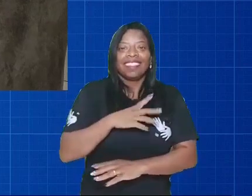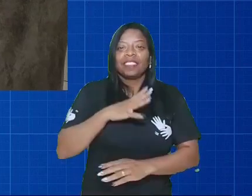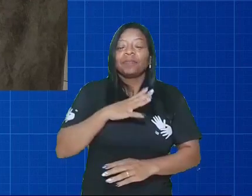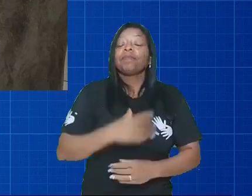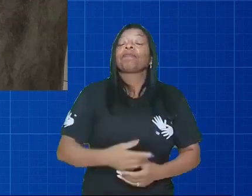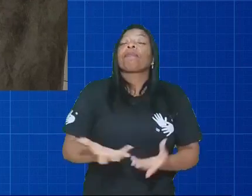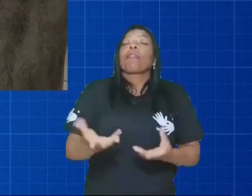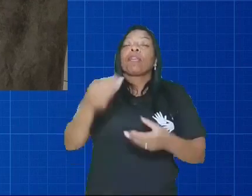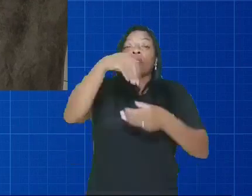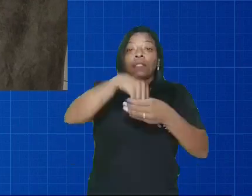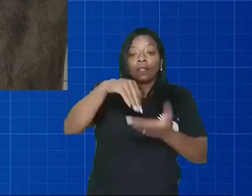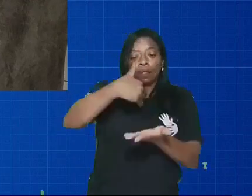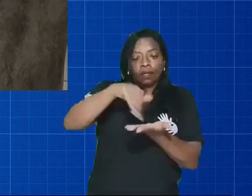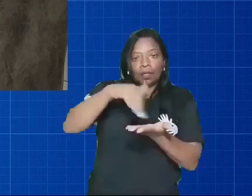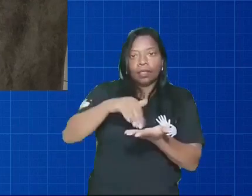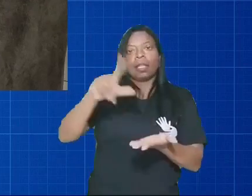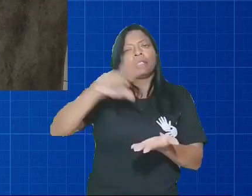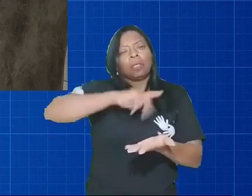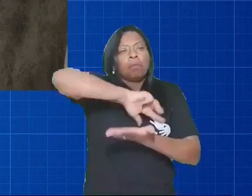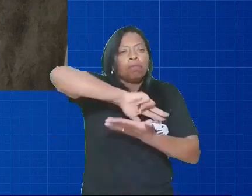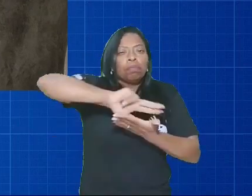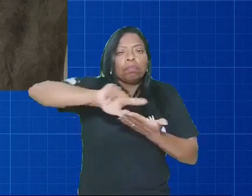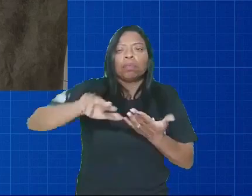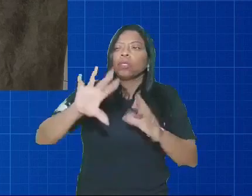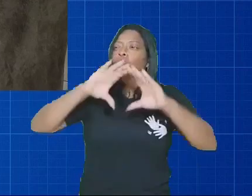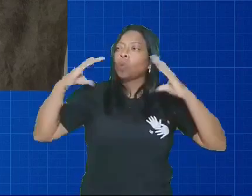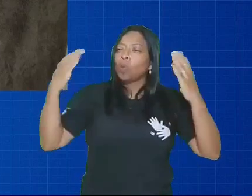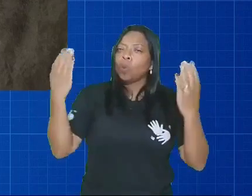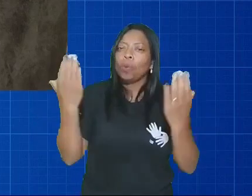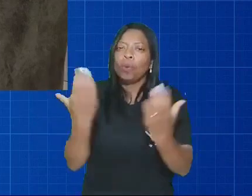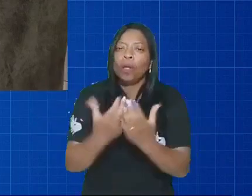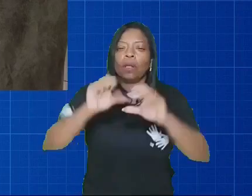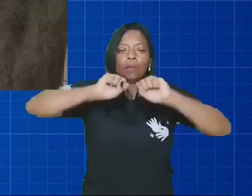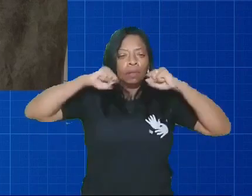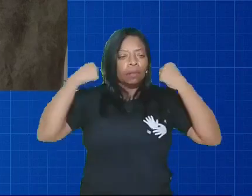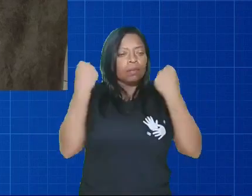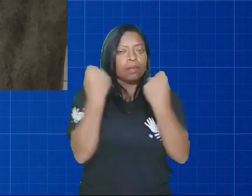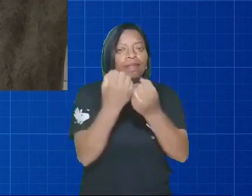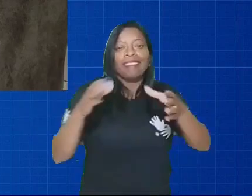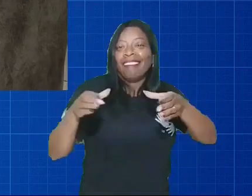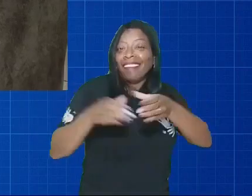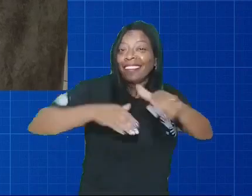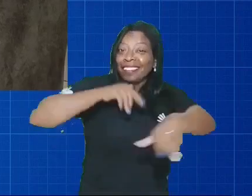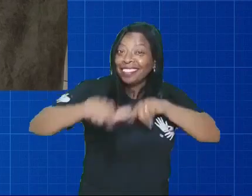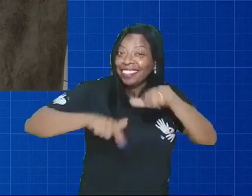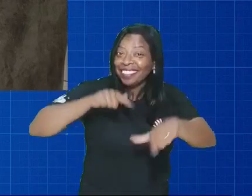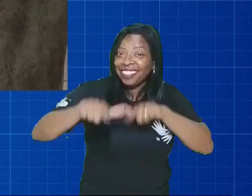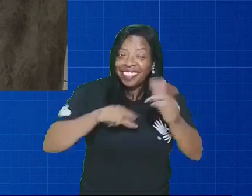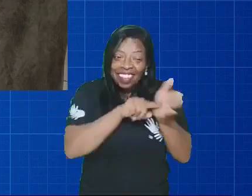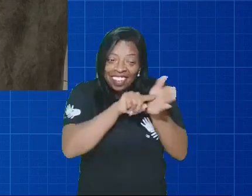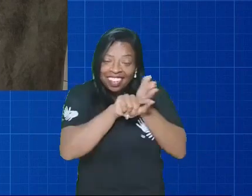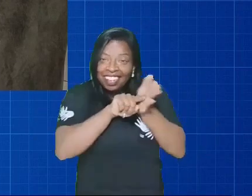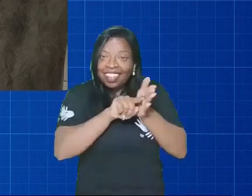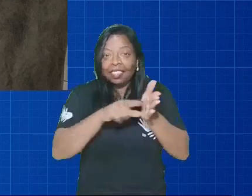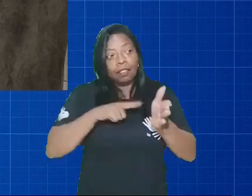ações, a gente faz participação em eventos, a gente participa de seminários, participamos de grupos de trabalho. Um desses grupos de trabalho, que é o